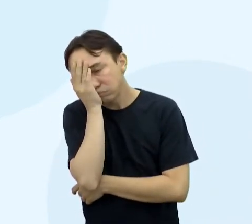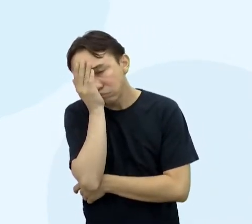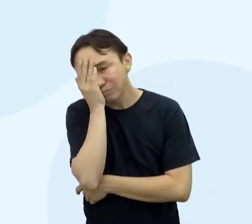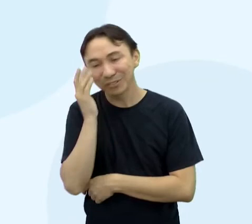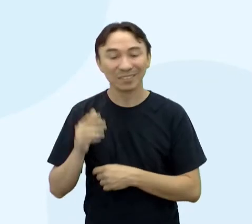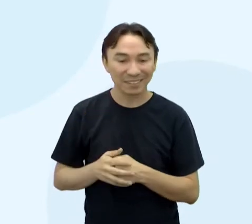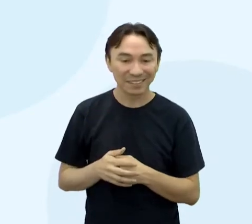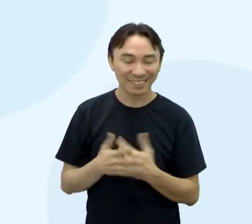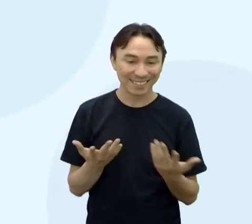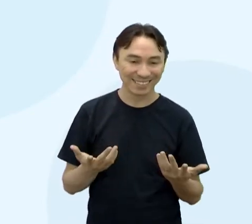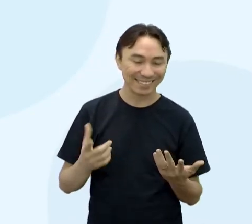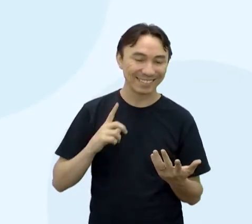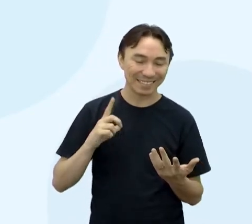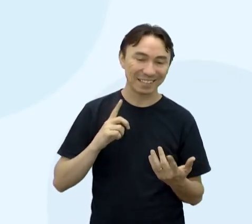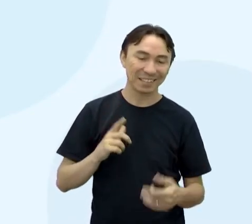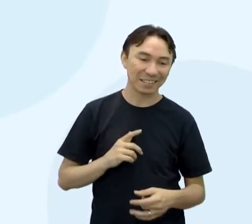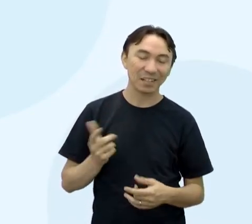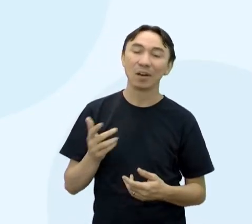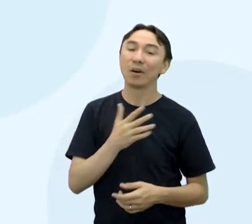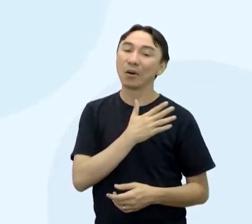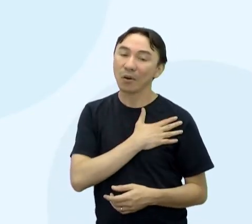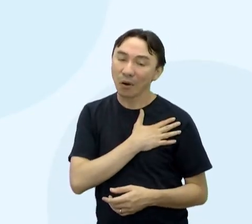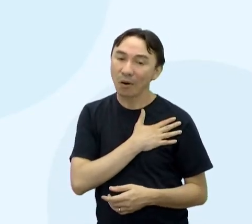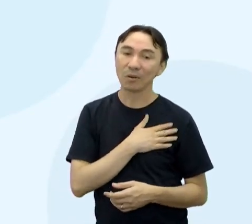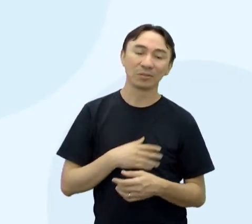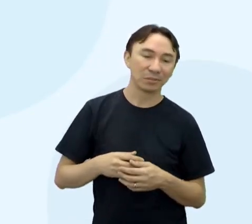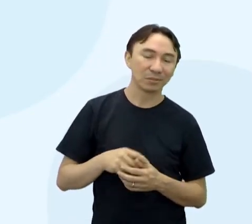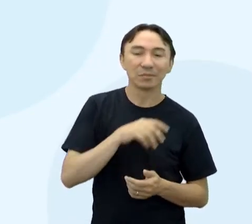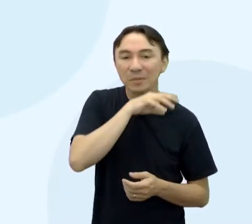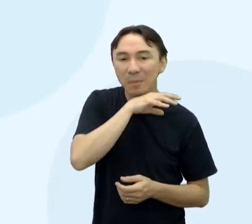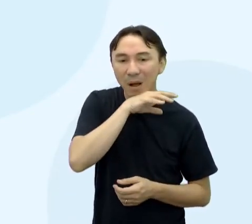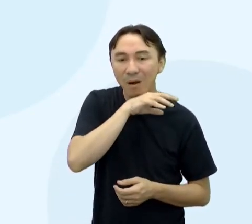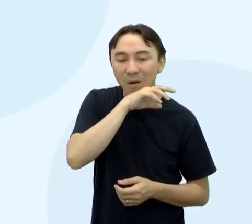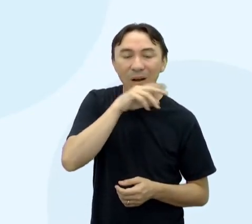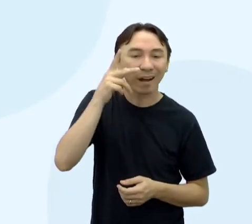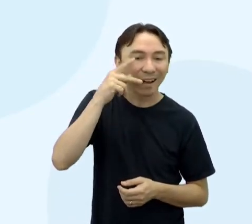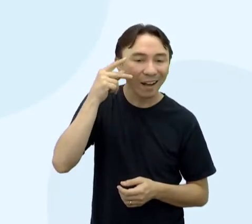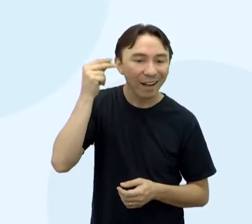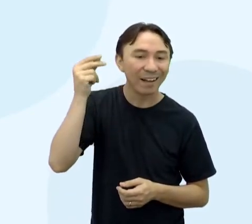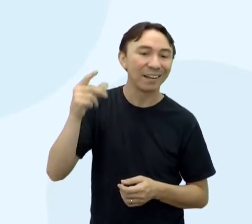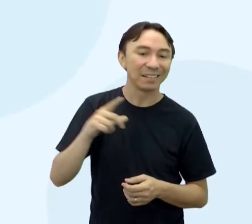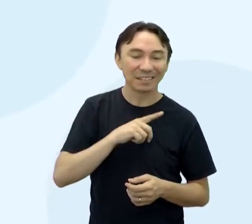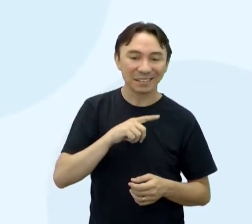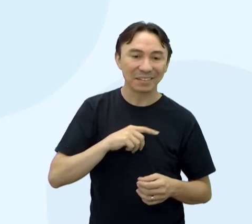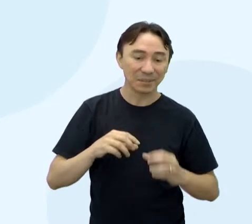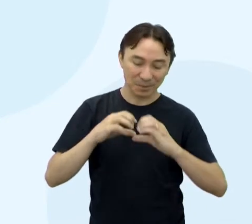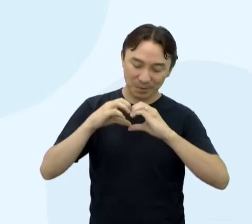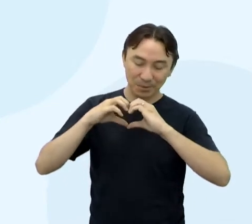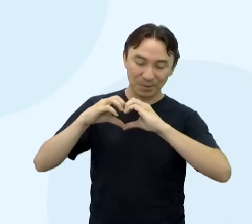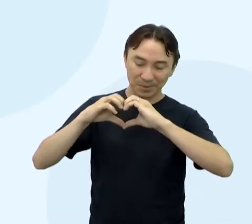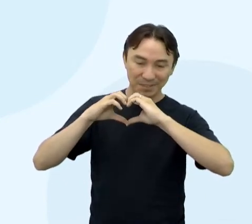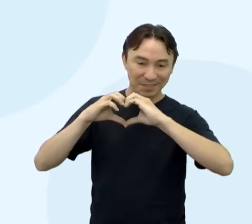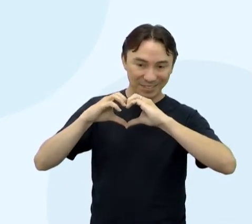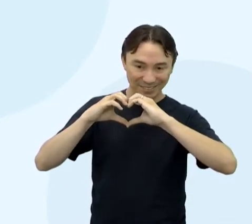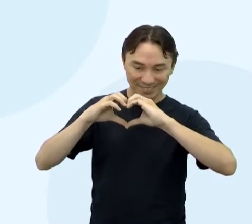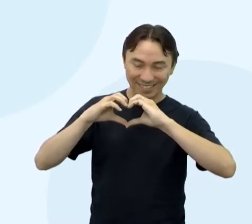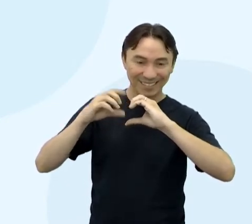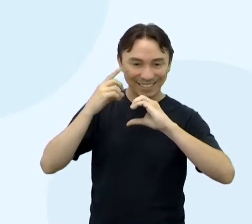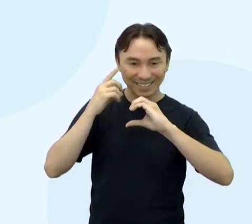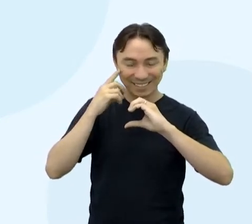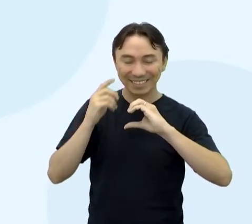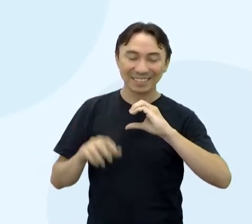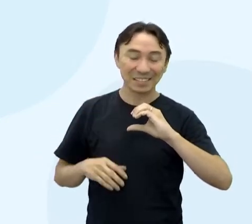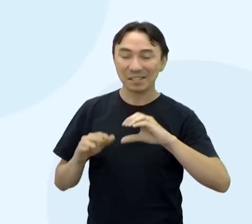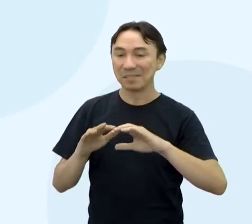Gato, animal, que eu gosto, bichinho maravilhoso, um coraçãozinho, a questão da luz traz uma boa sensação,